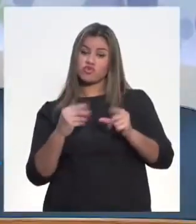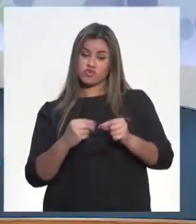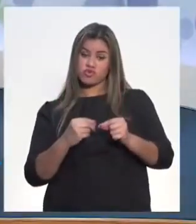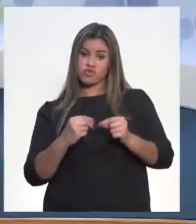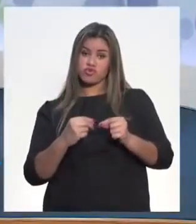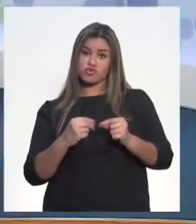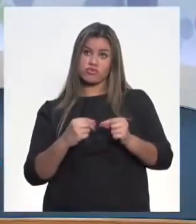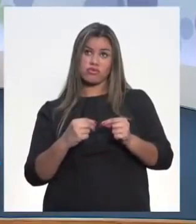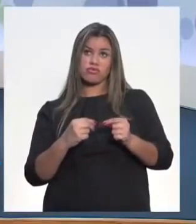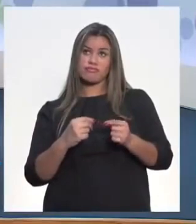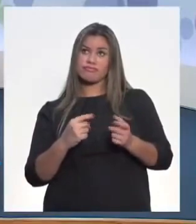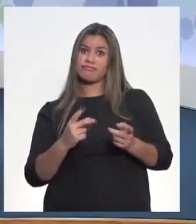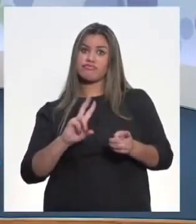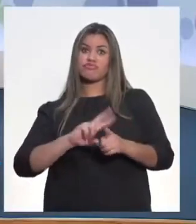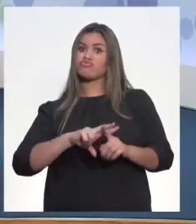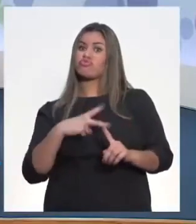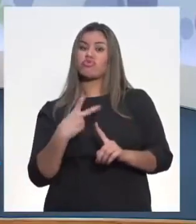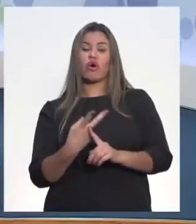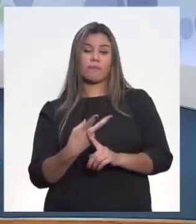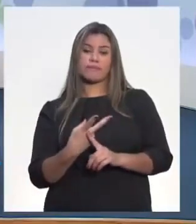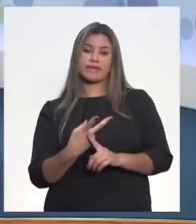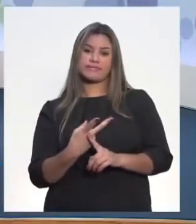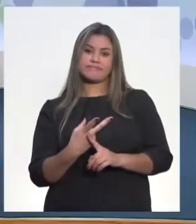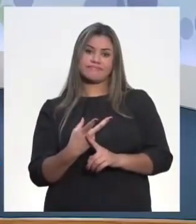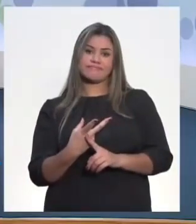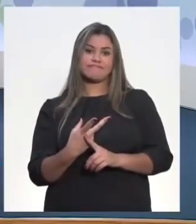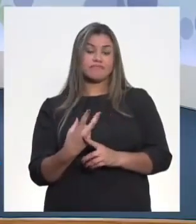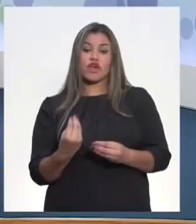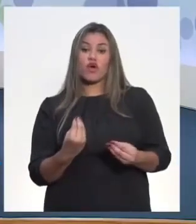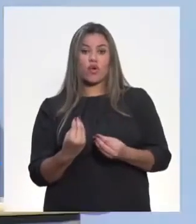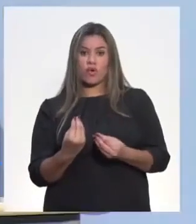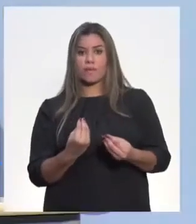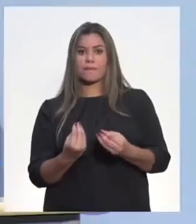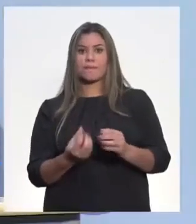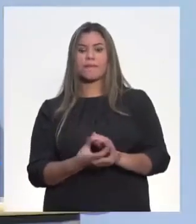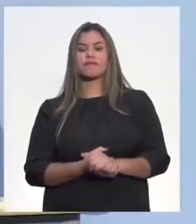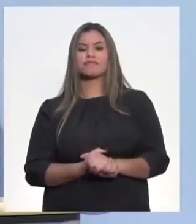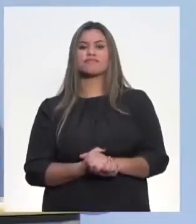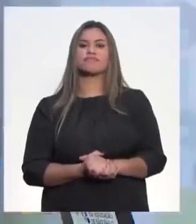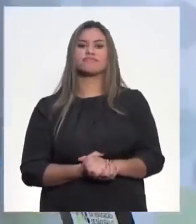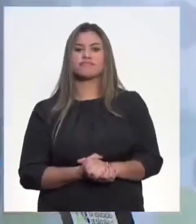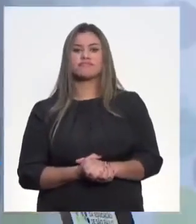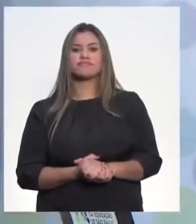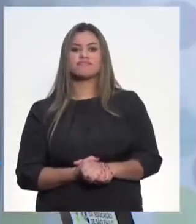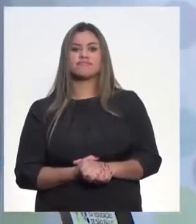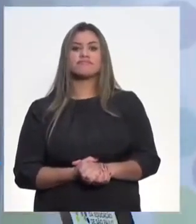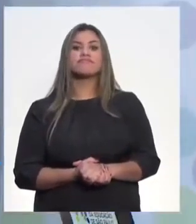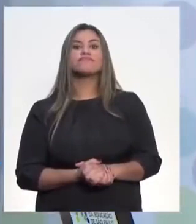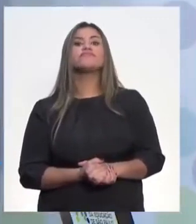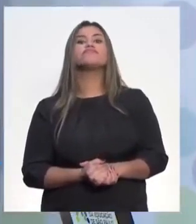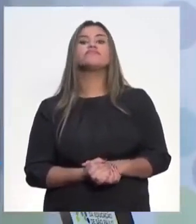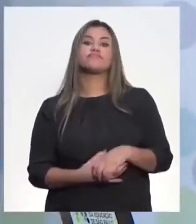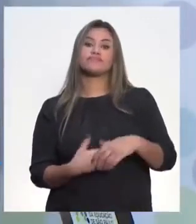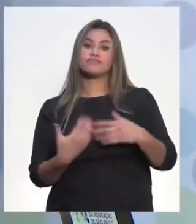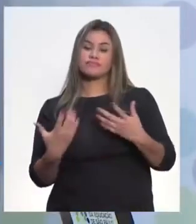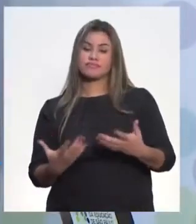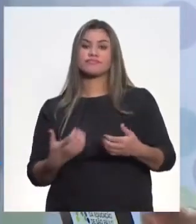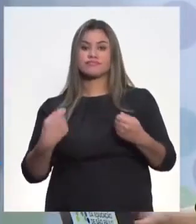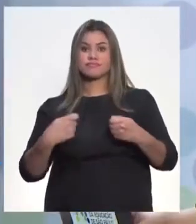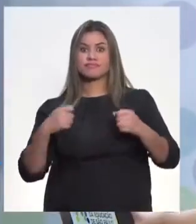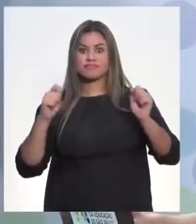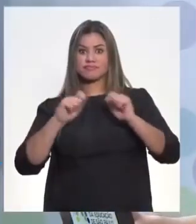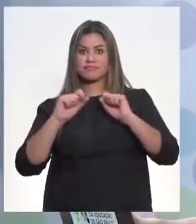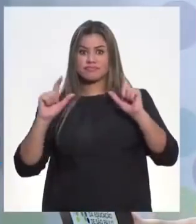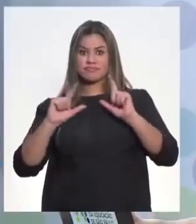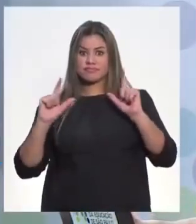que 2 vezes o preço de um aparelho celular, né, Jonas? Sim, dependendo dos juros, né? Exatamente. Então, isso tem que levar em consideração.